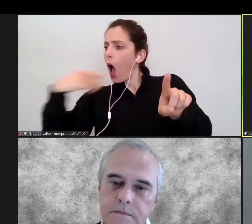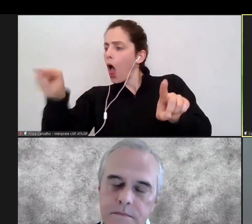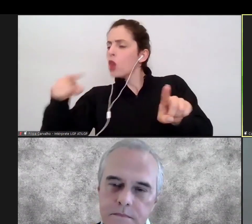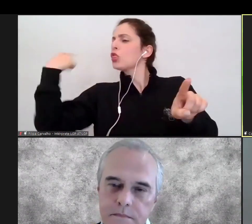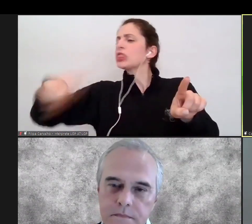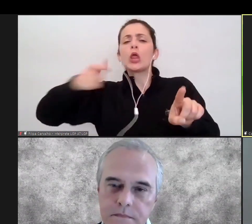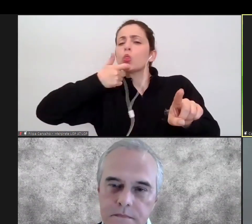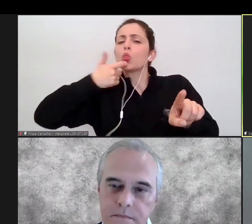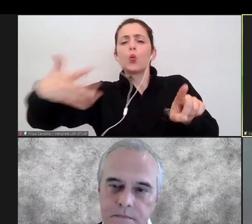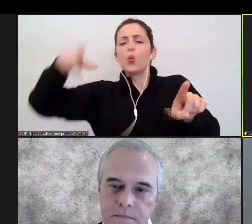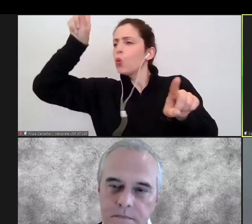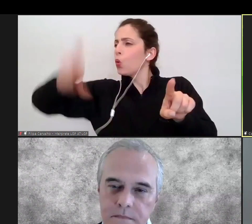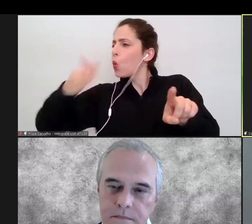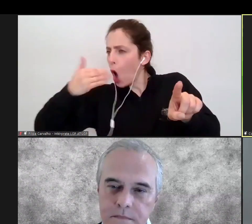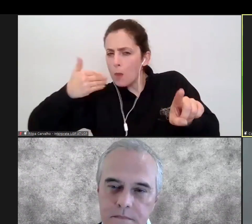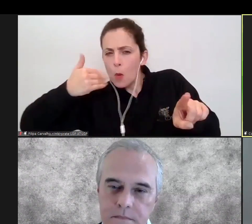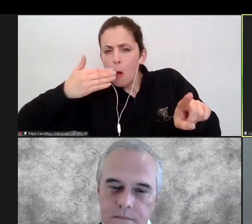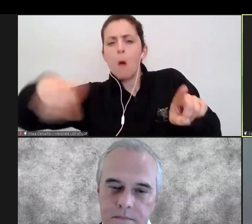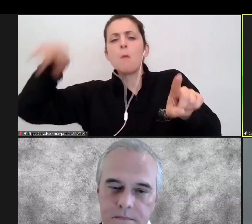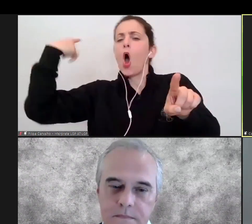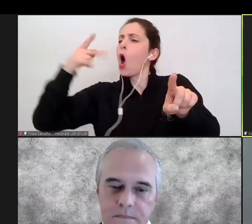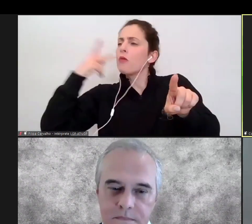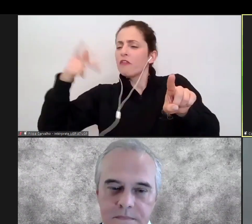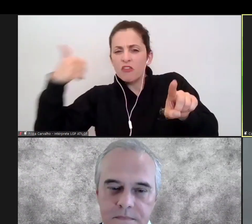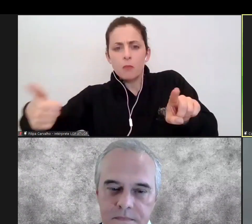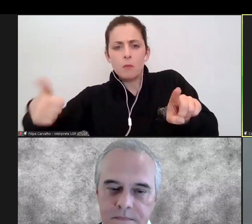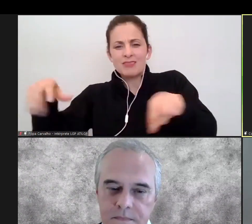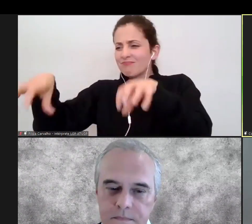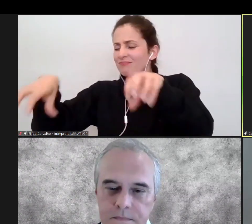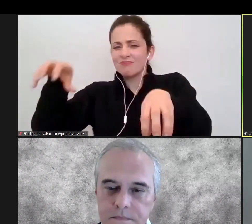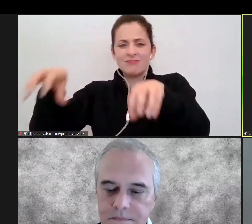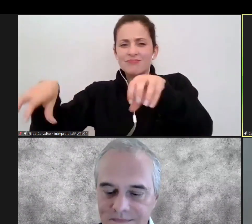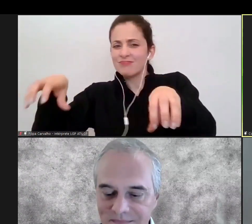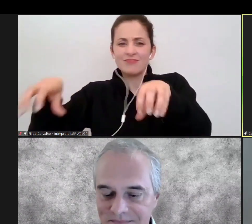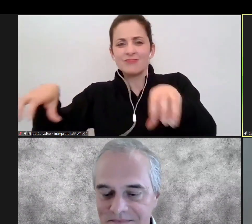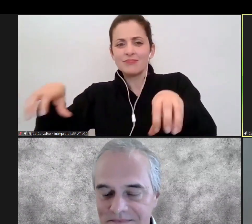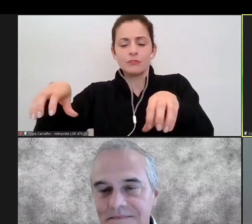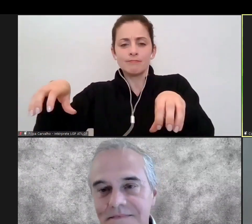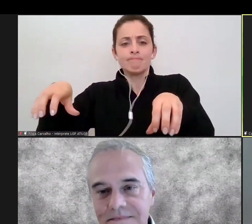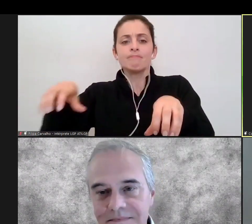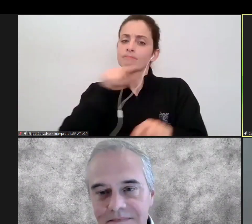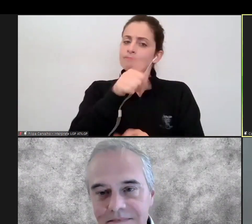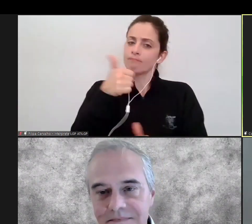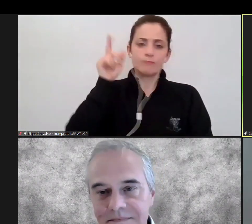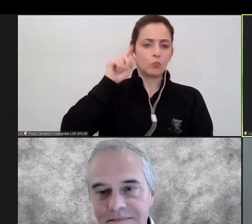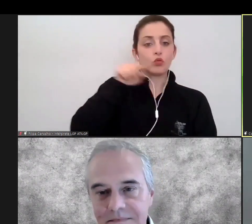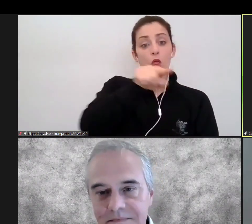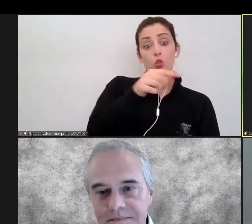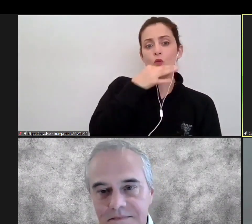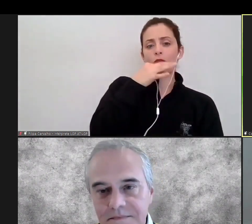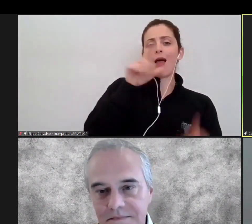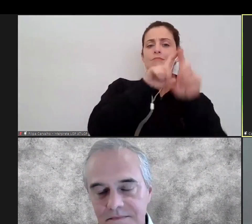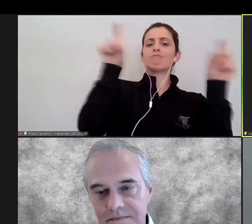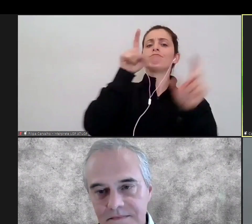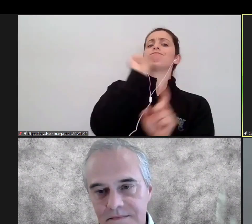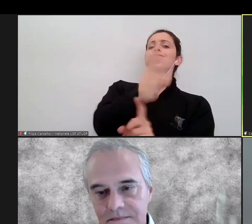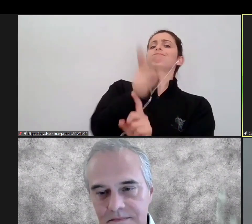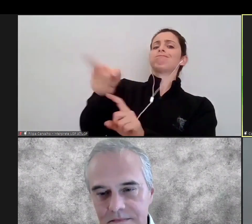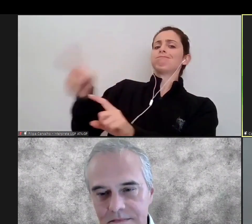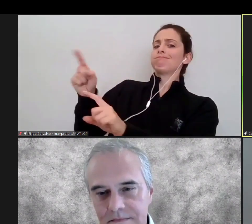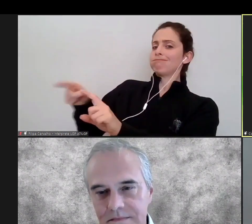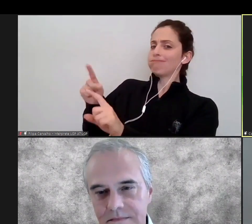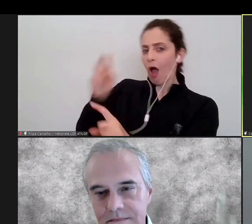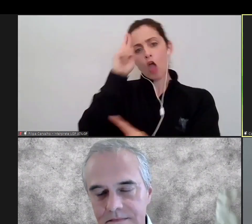questão da meritocracia, porque é uma ferramenta efetivamente perigosa, e obrigada por ter tocado nesse ponto. Rita, eu coloco a mesma questão que coloquei